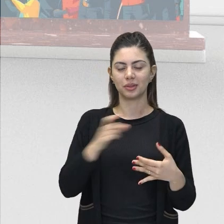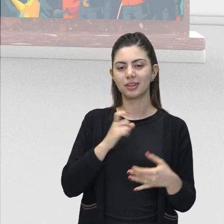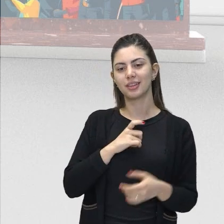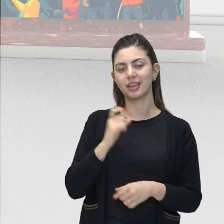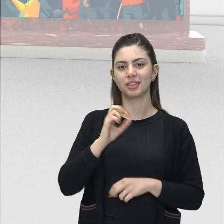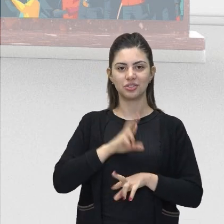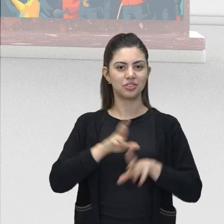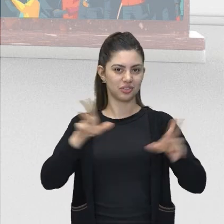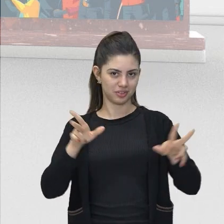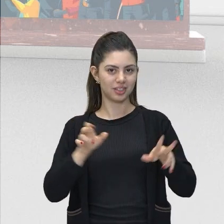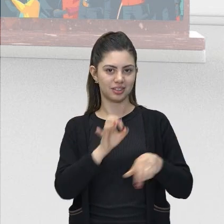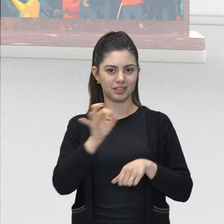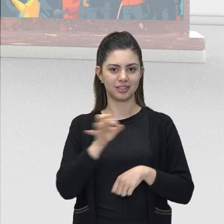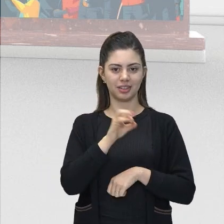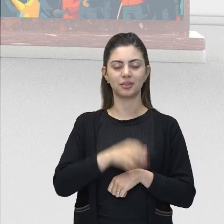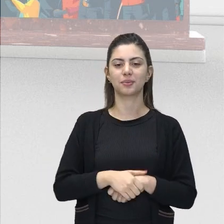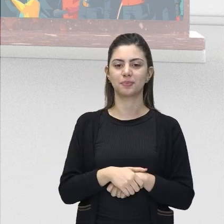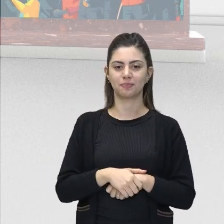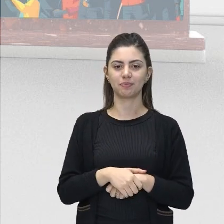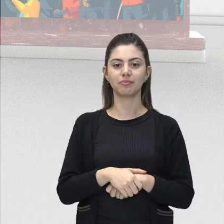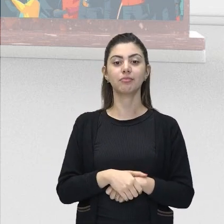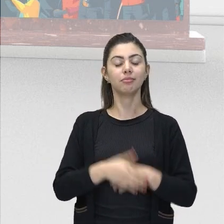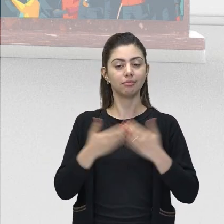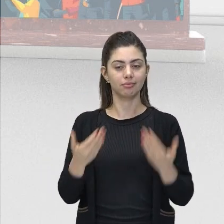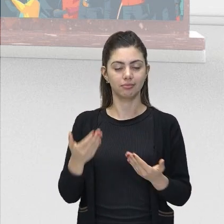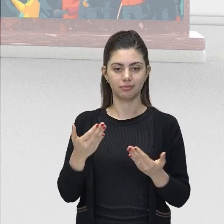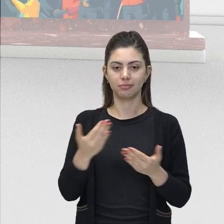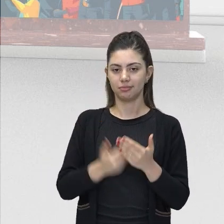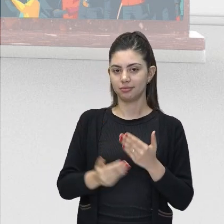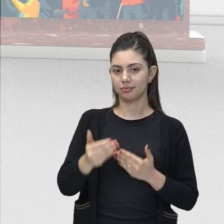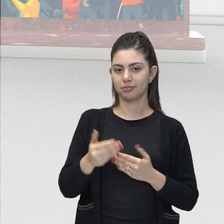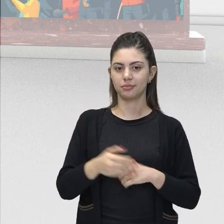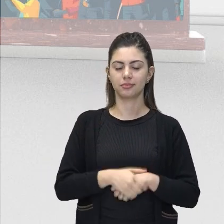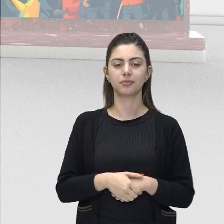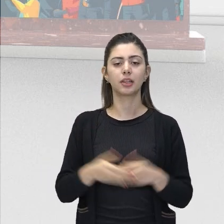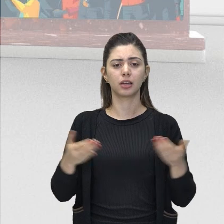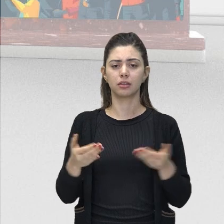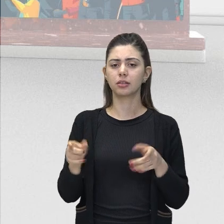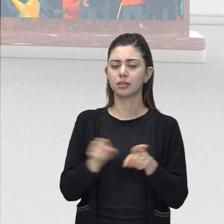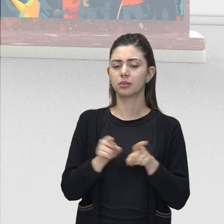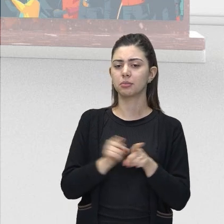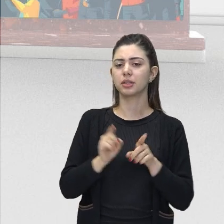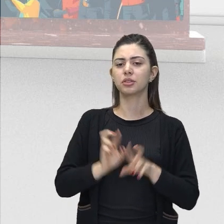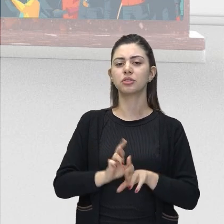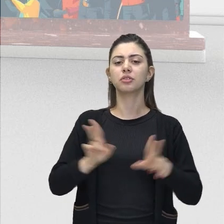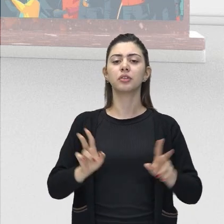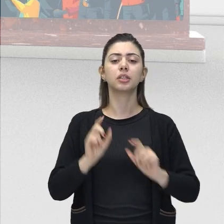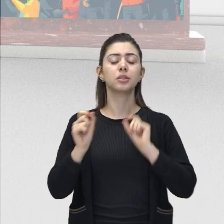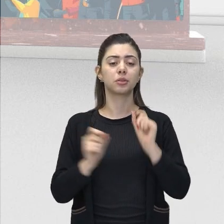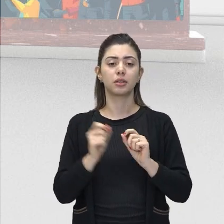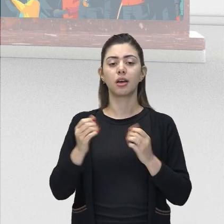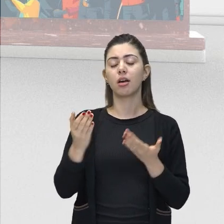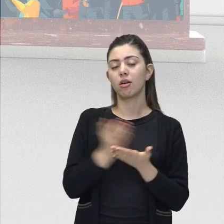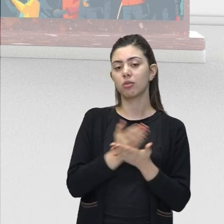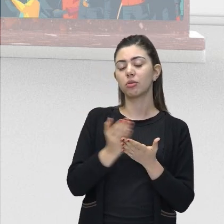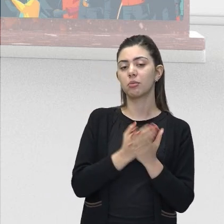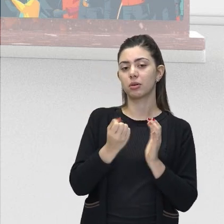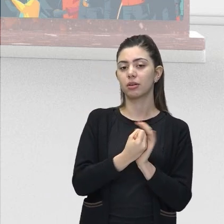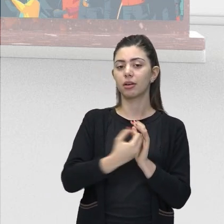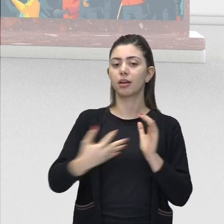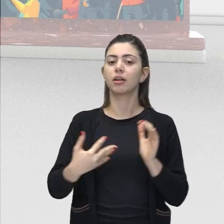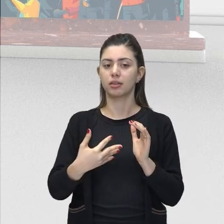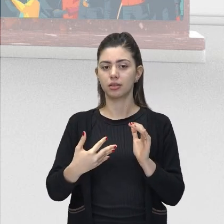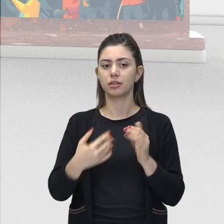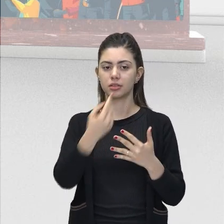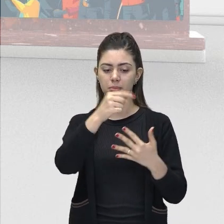é socialismo, certo? Agora eu quero também diferenciar para vocês as principais características, enumerar